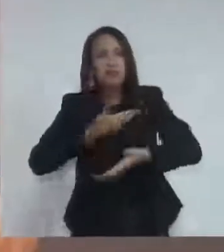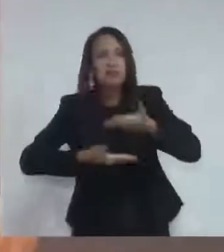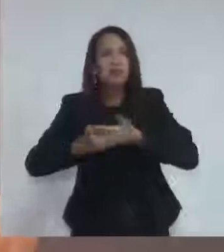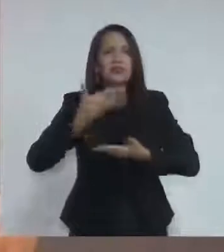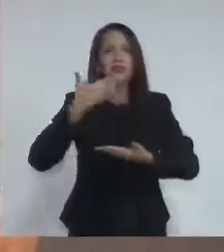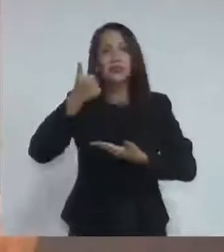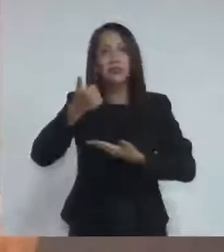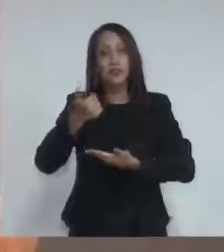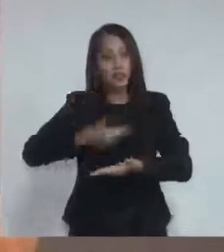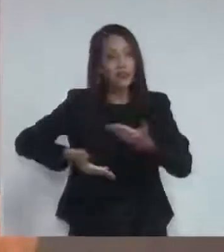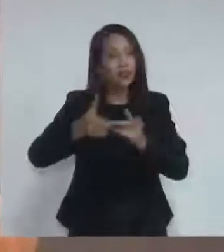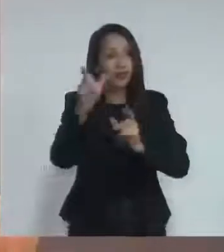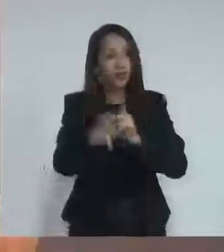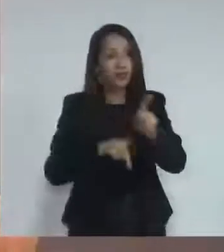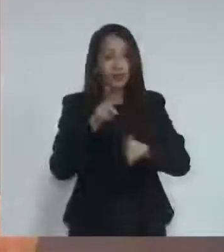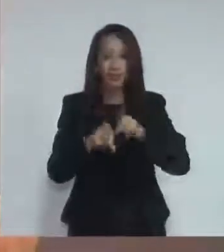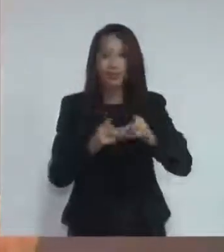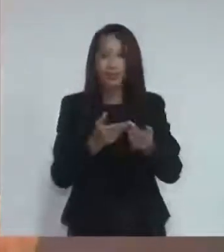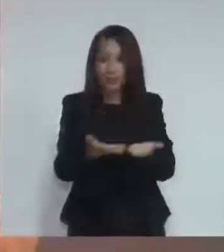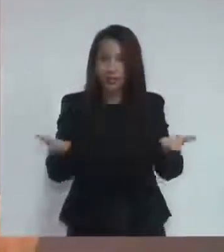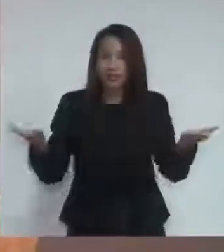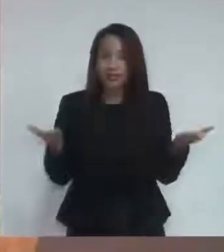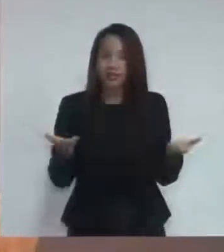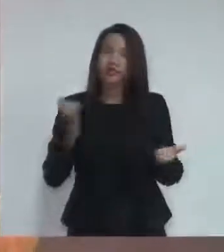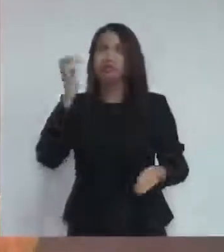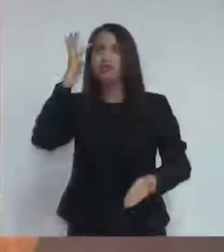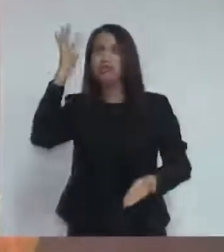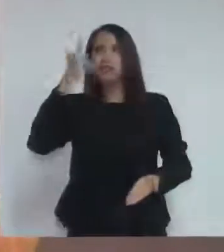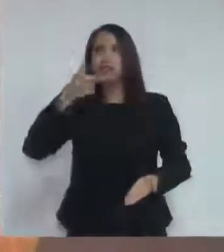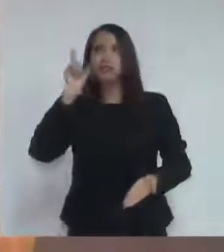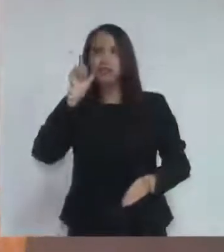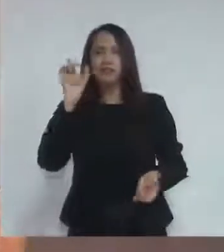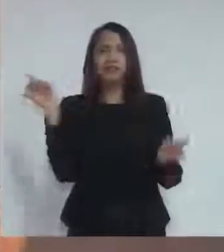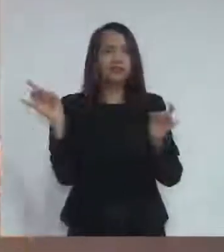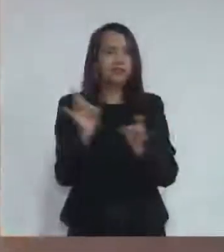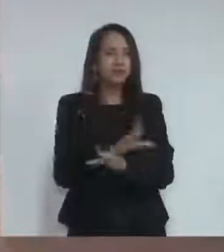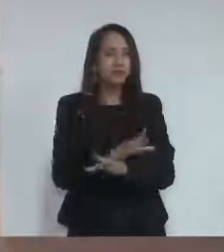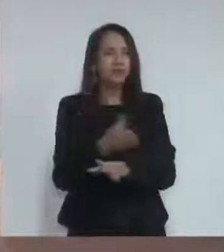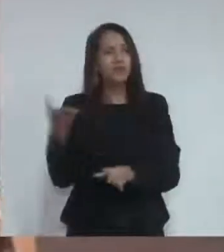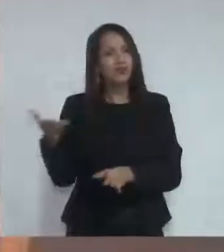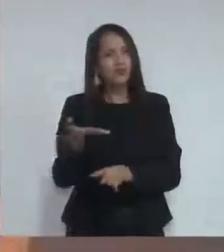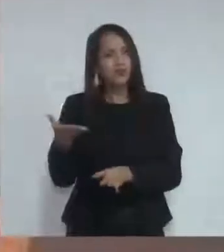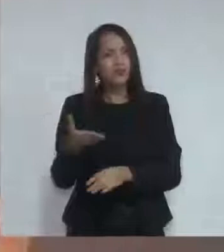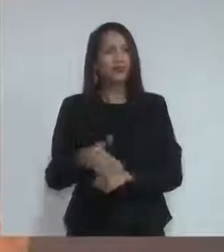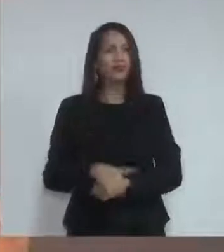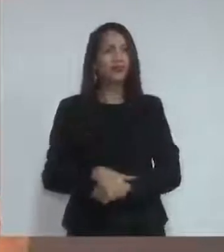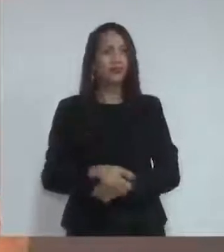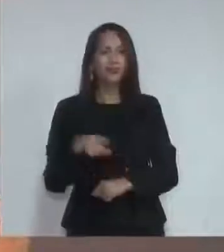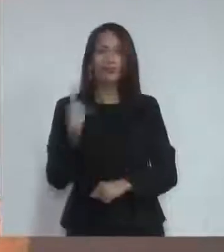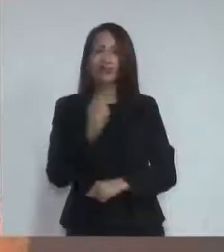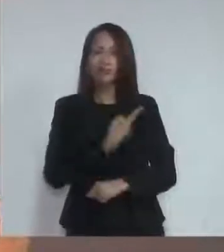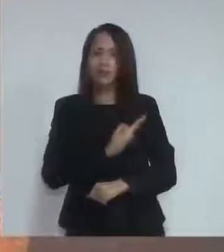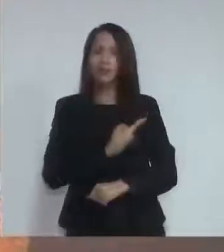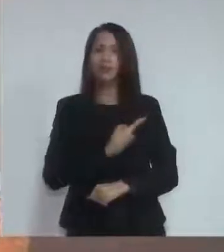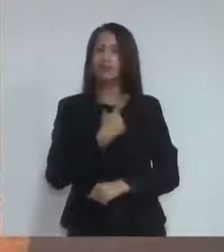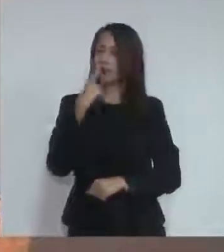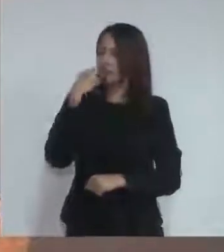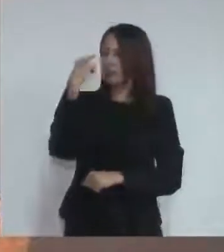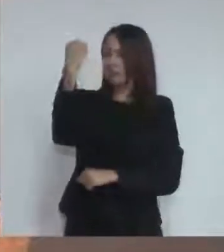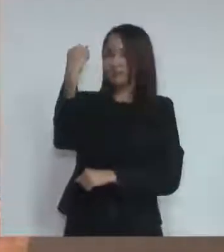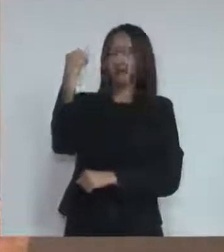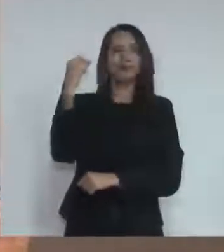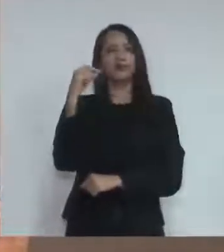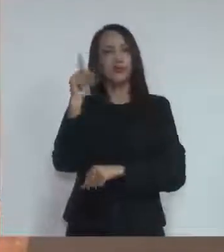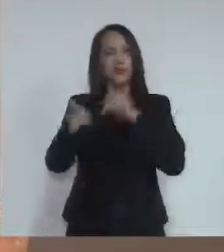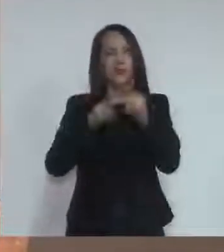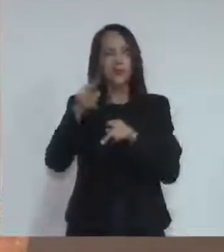do povo. E aí eu comecei essa minha reflexão de ontem e termino minha reflexão hoje. Nós que fomos escolhidos do